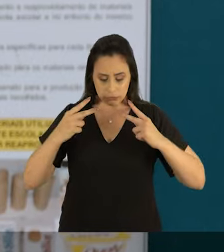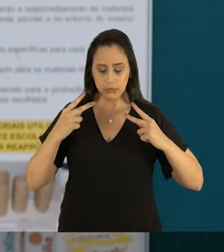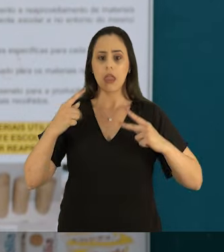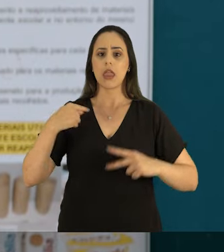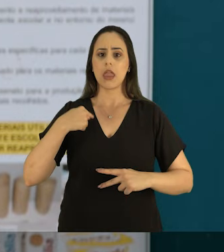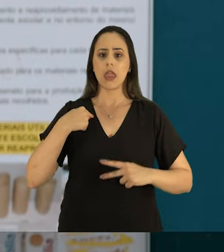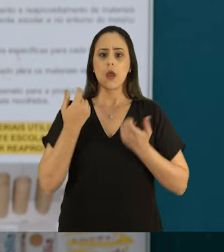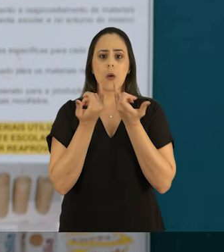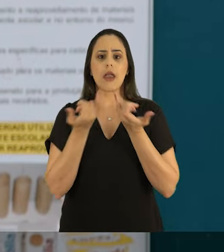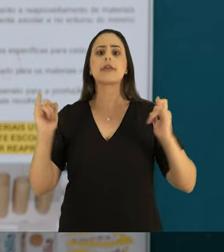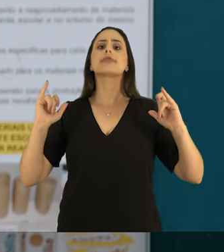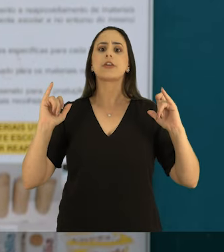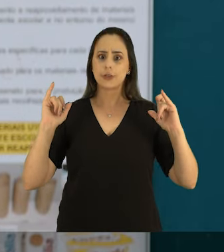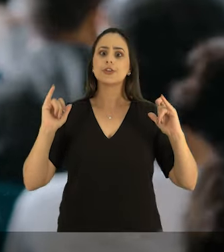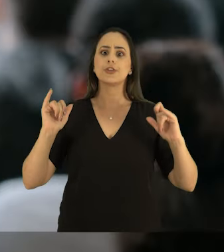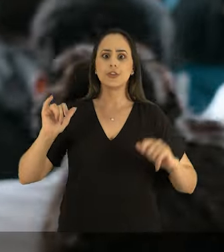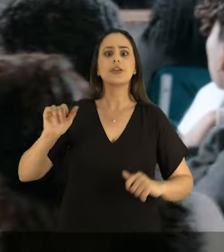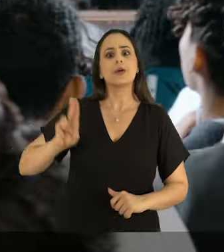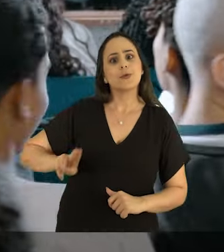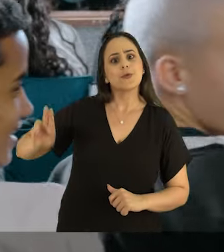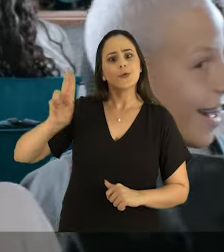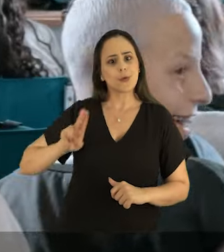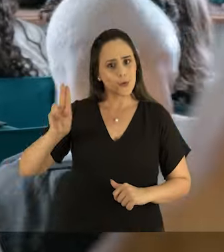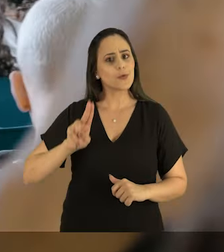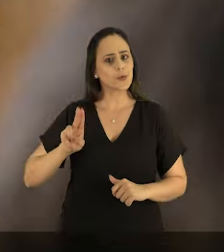energia, consome consciência, consome energia, fazer